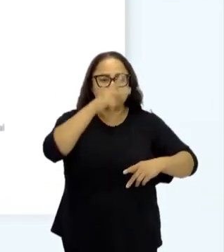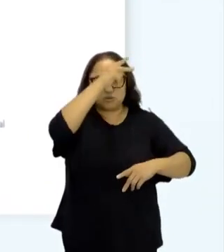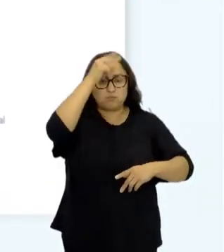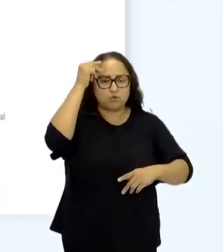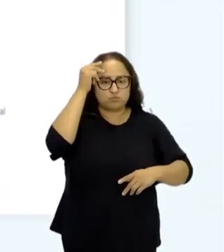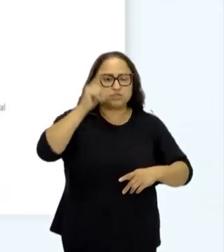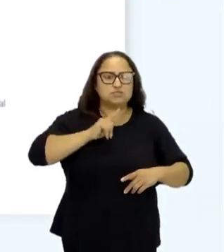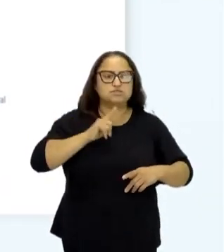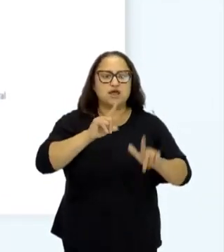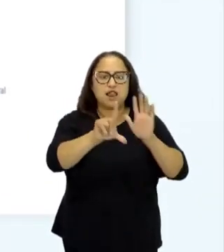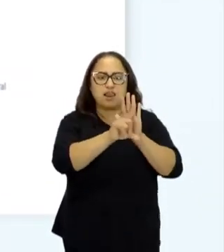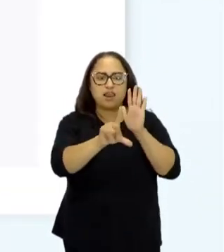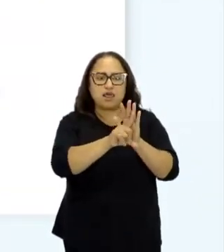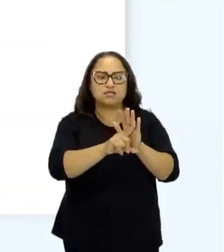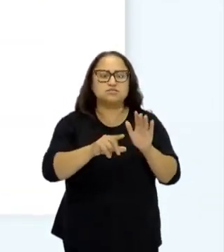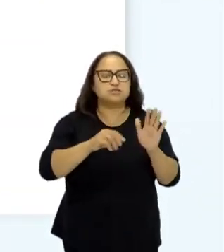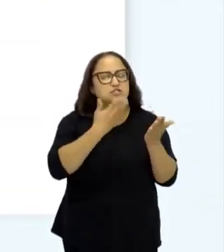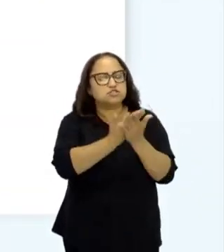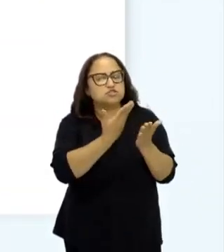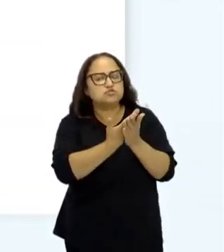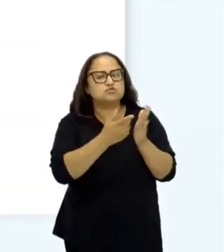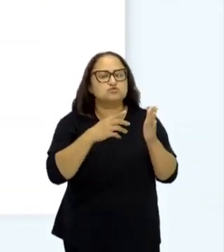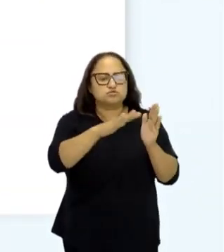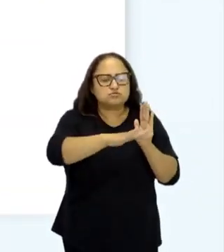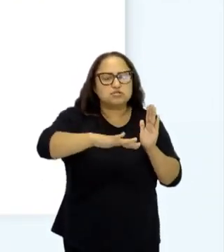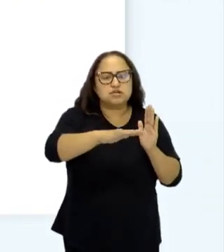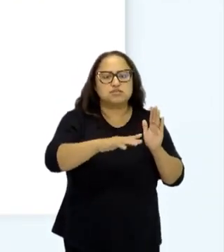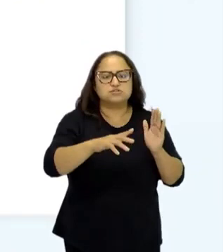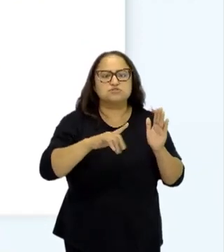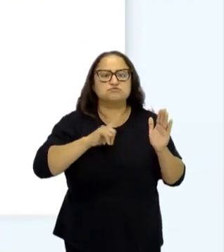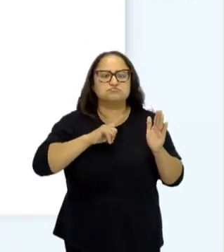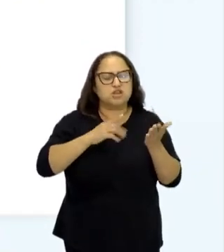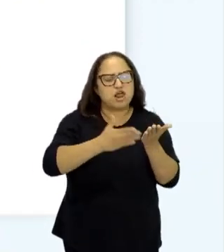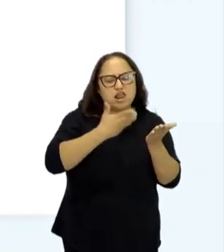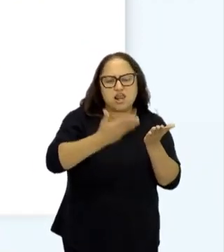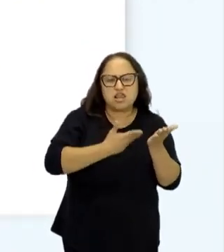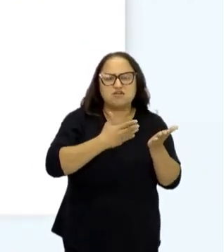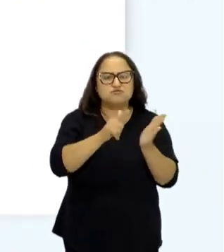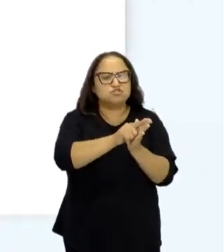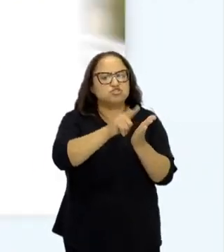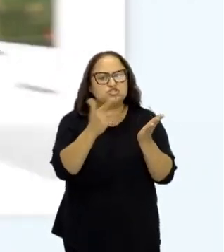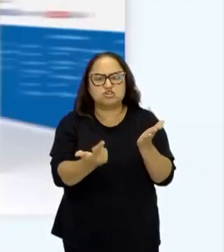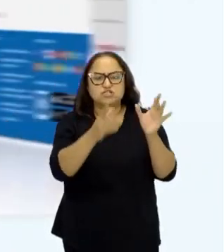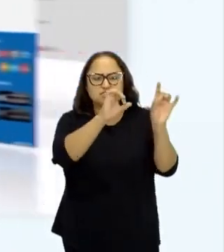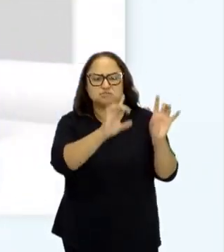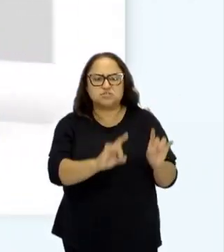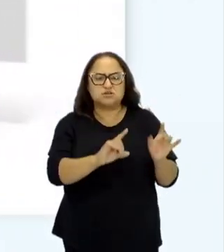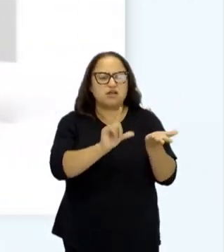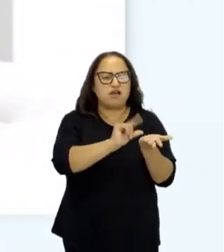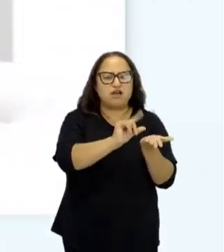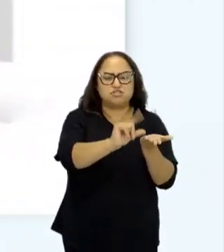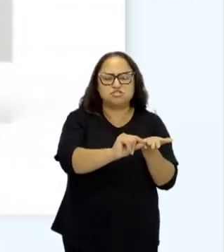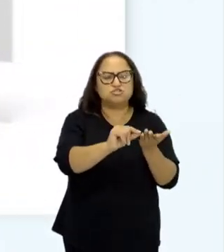manuais, estudos de casos, estudos comparados, livros, jornais especializados,